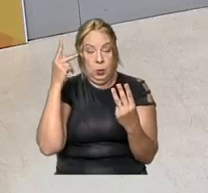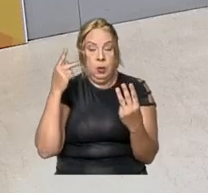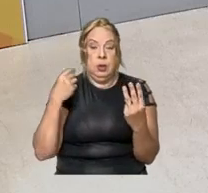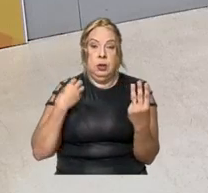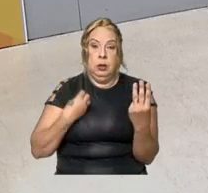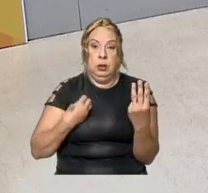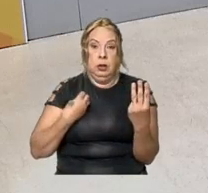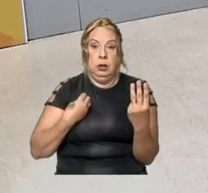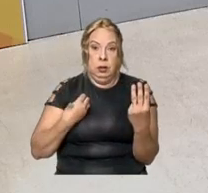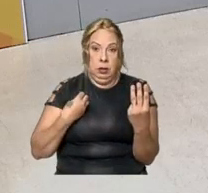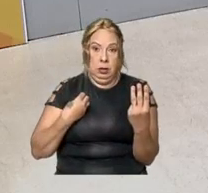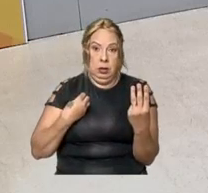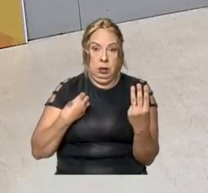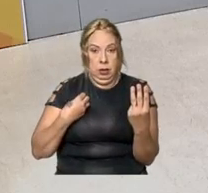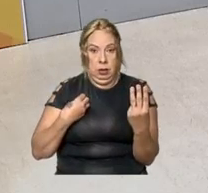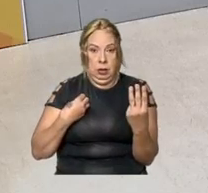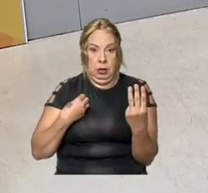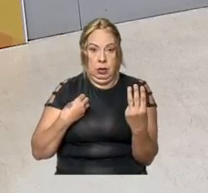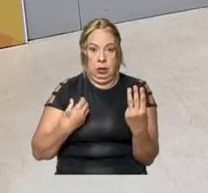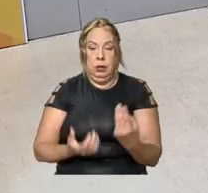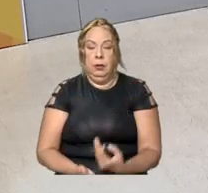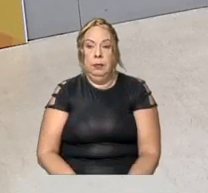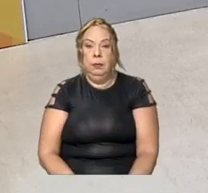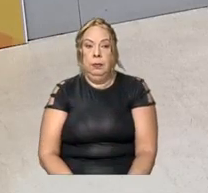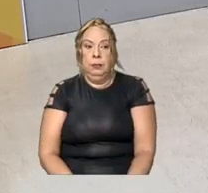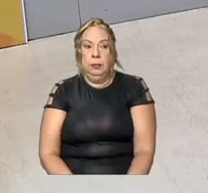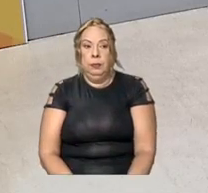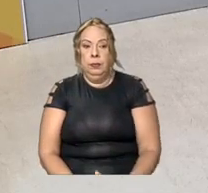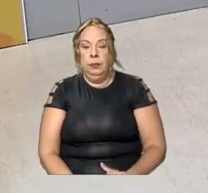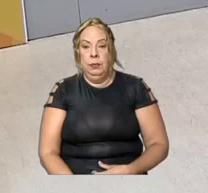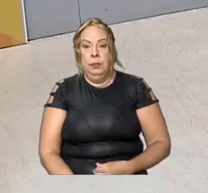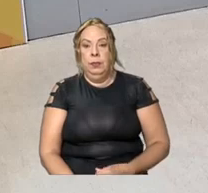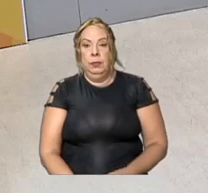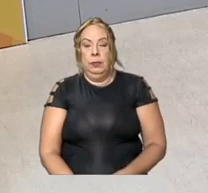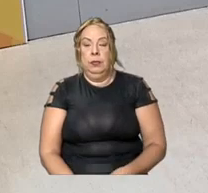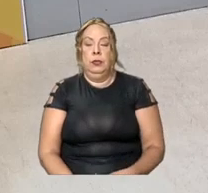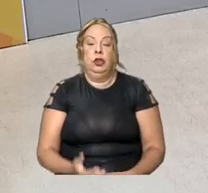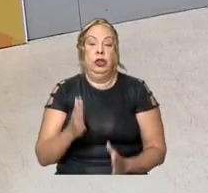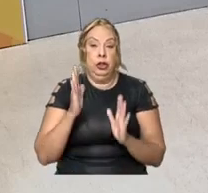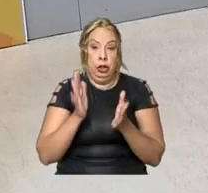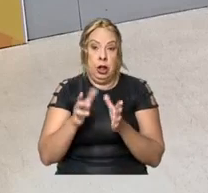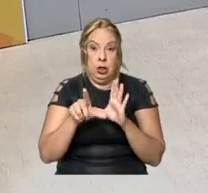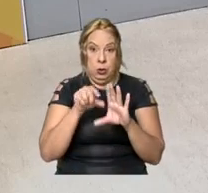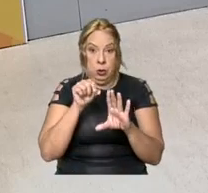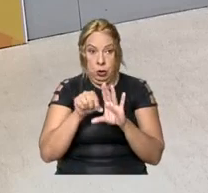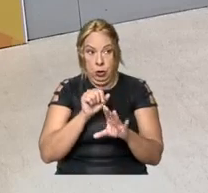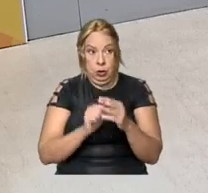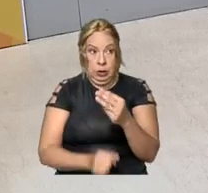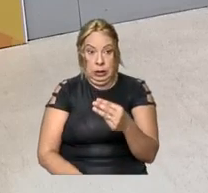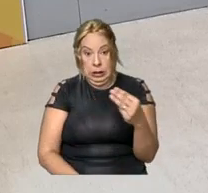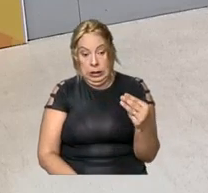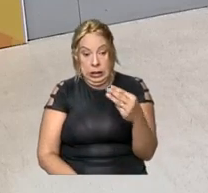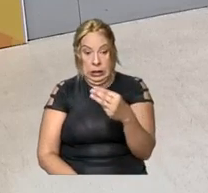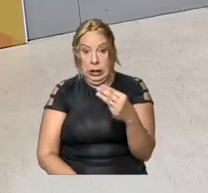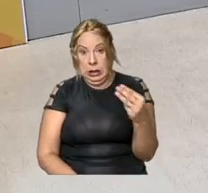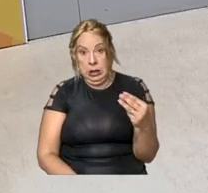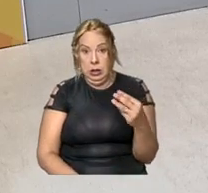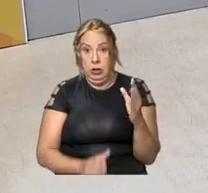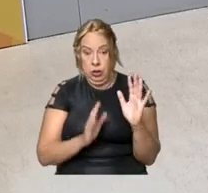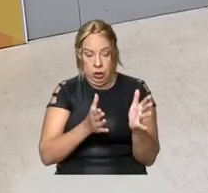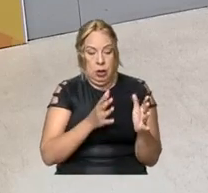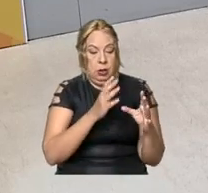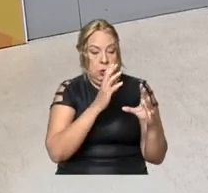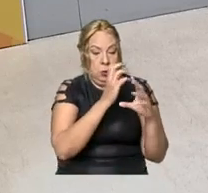nosso terceiro prêmio. Um Apple iPad Air. 33 bolinhas já sorteadas, já tem uma bela disputa aí pelo